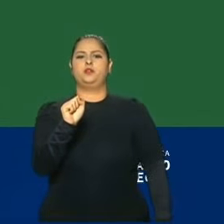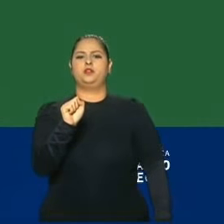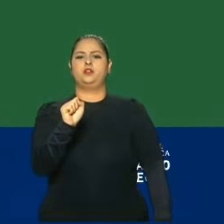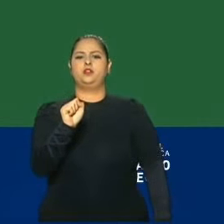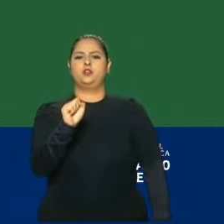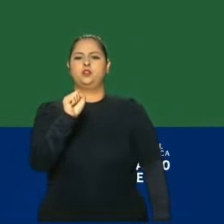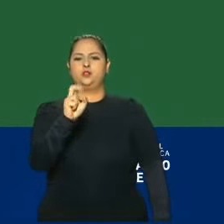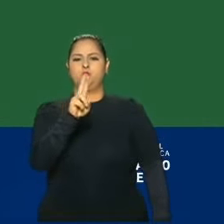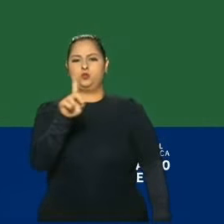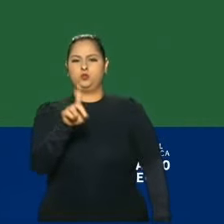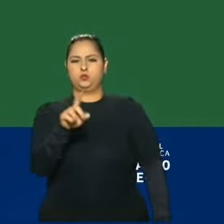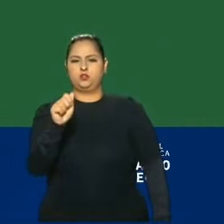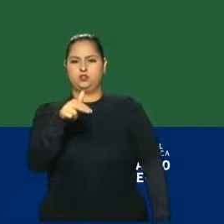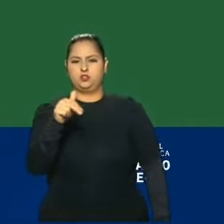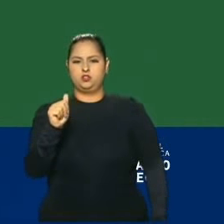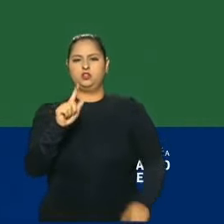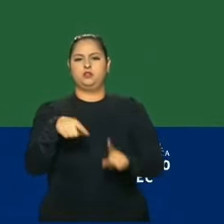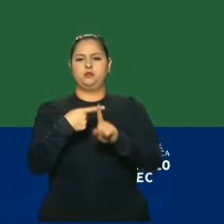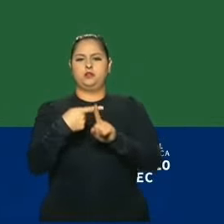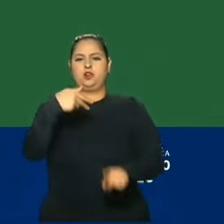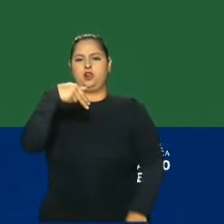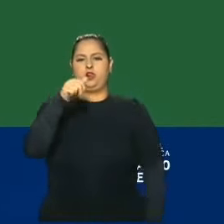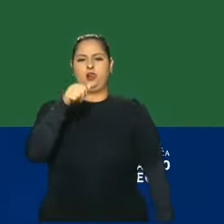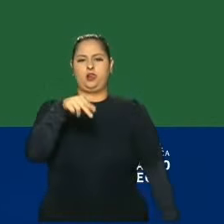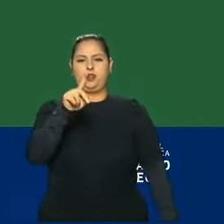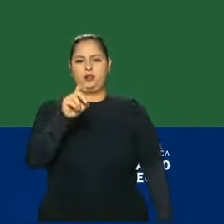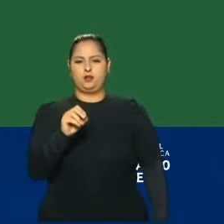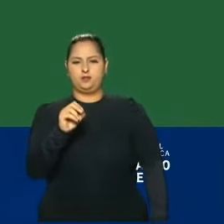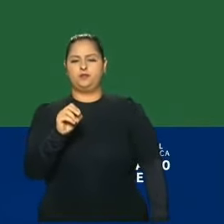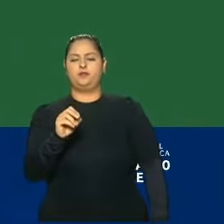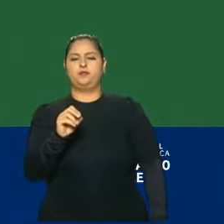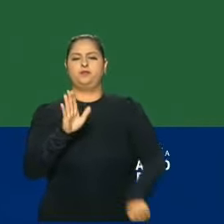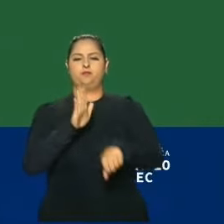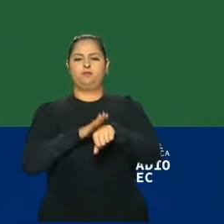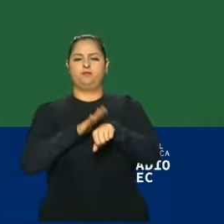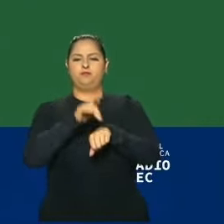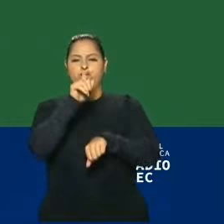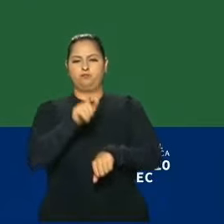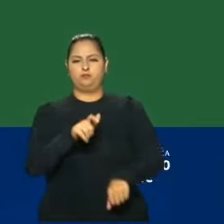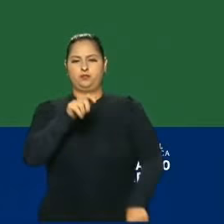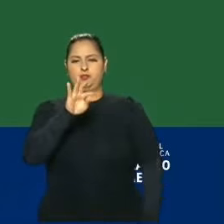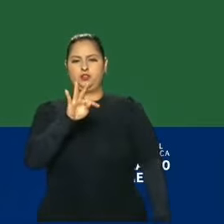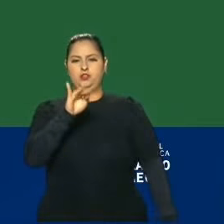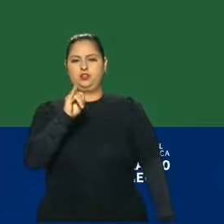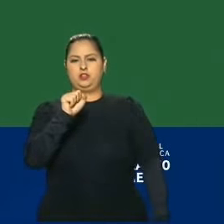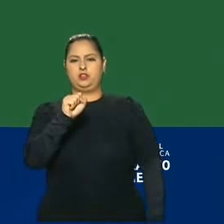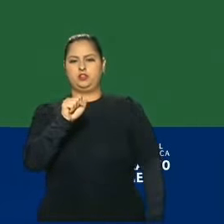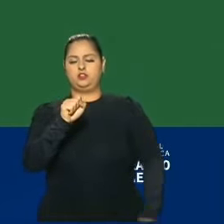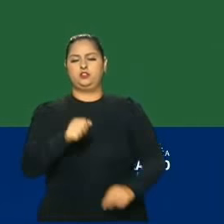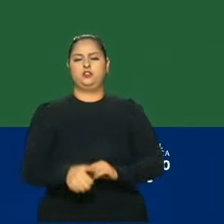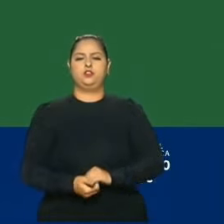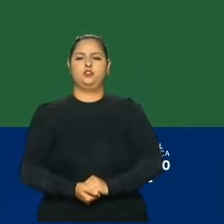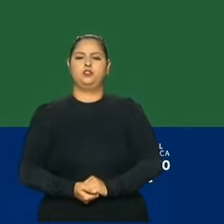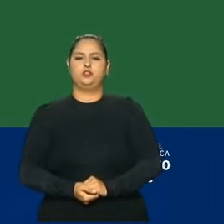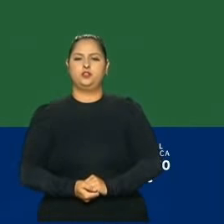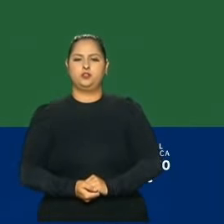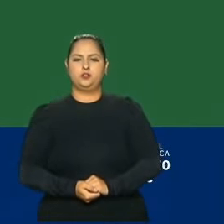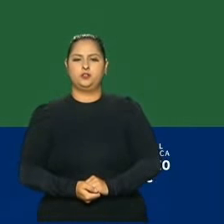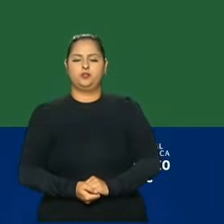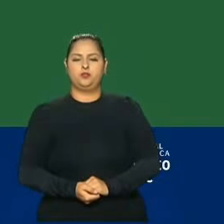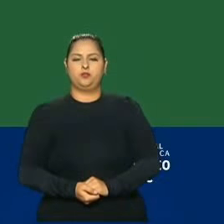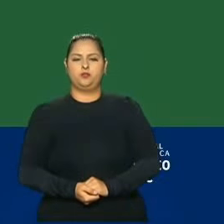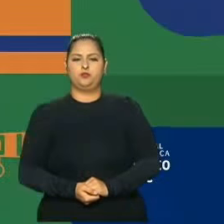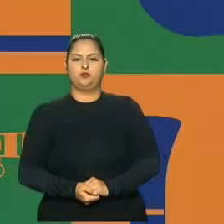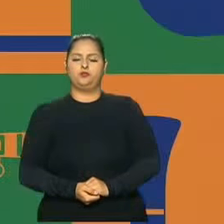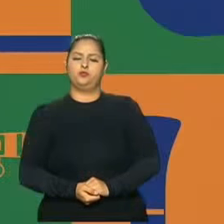Suzana Tomás e Nando Freitas. Interpretação Thaís Reganelli. Pra chegar o